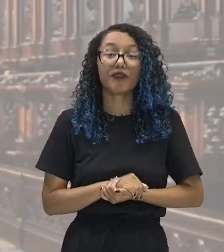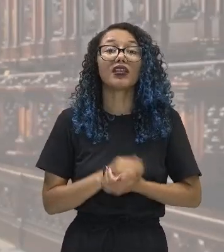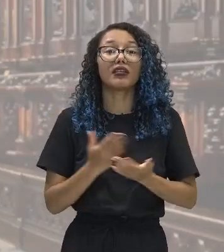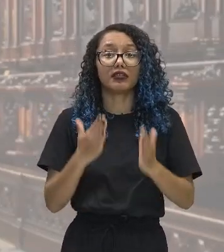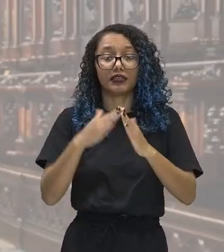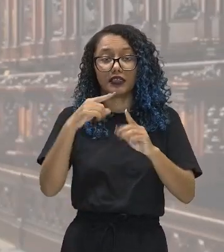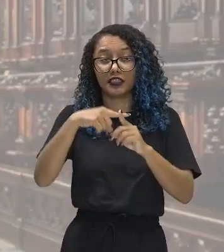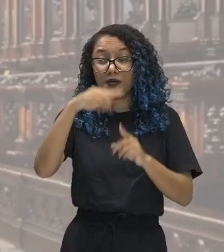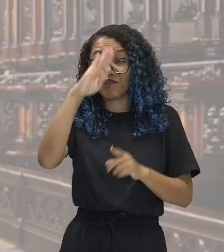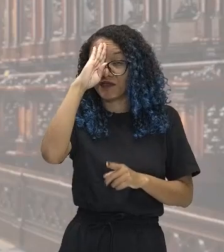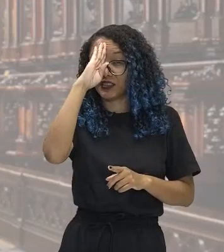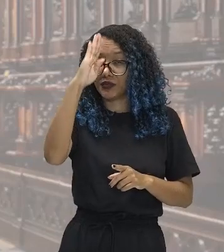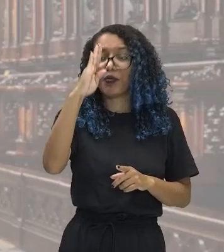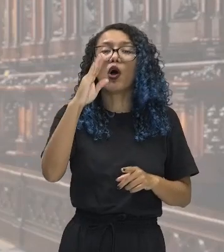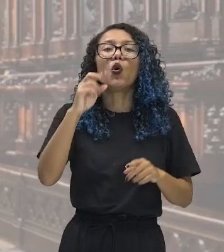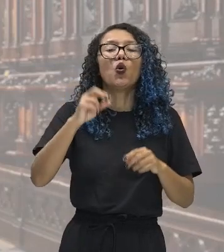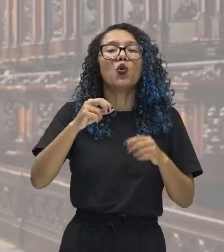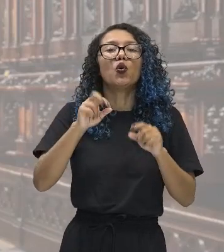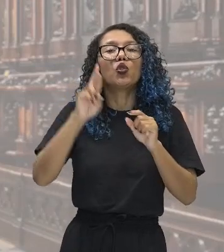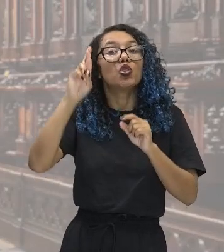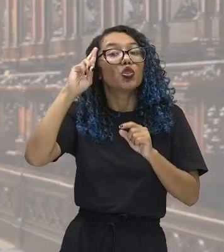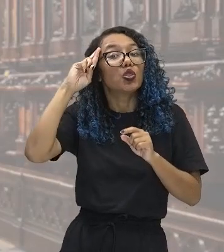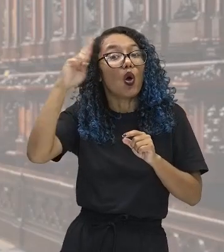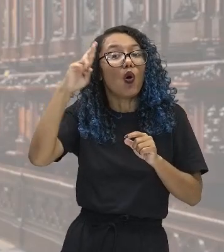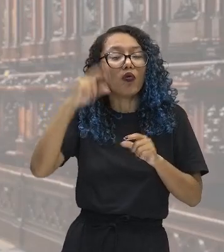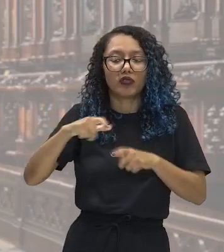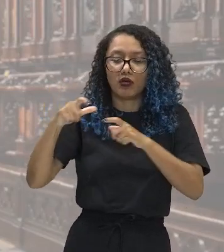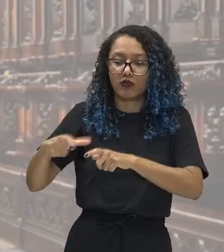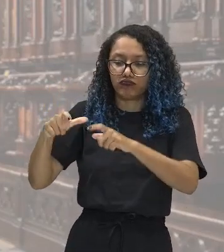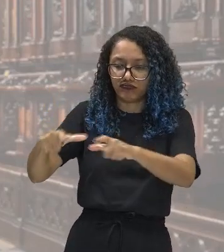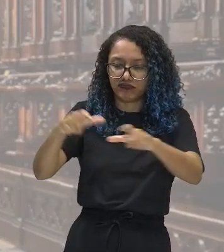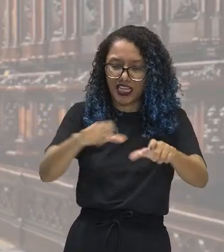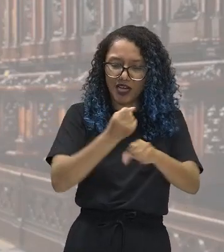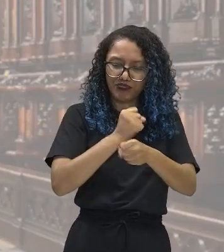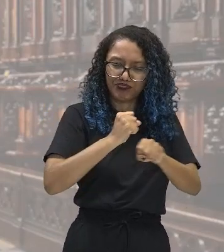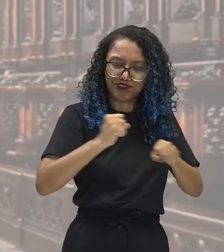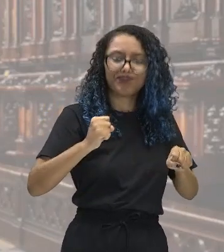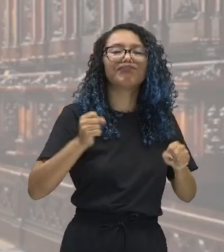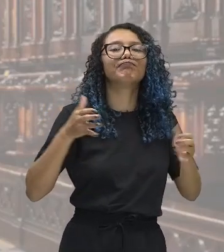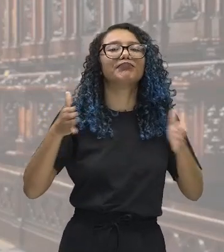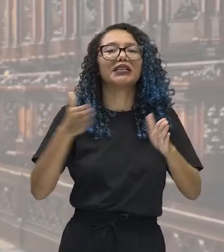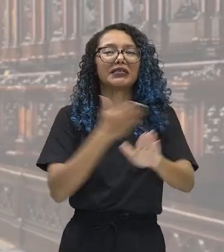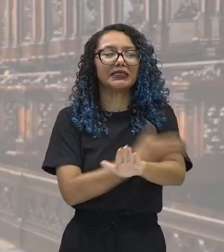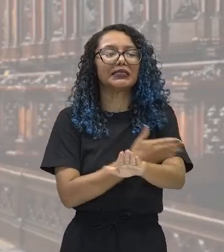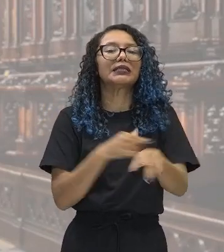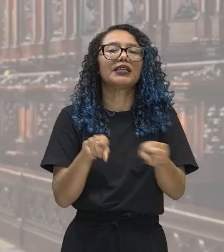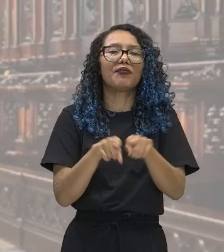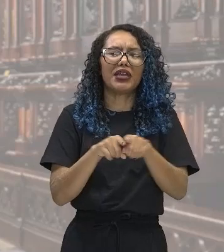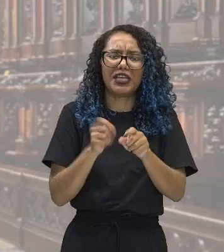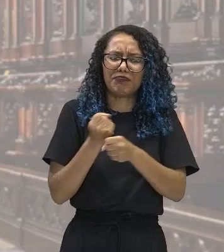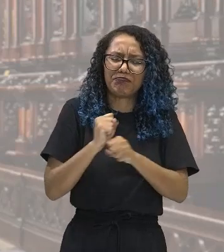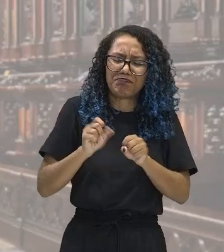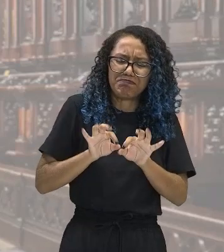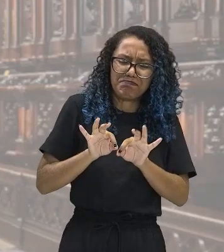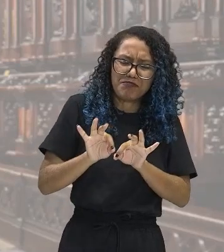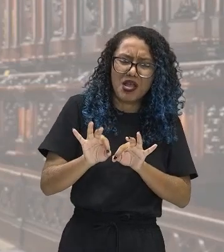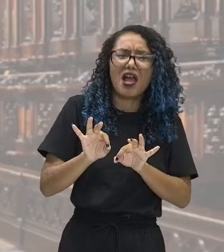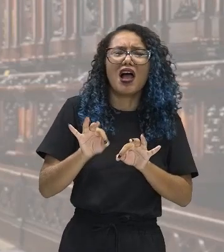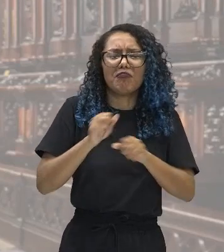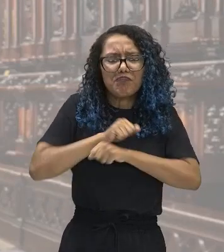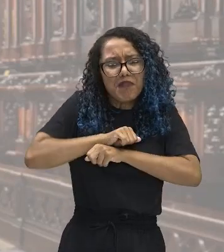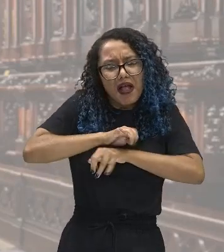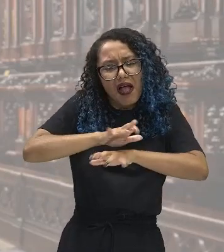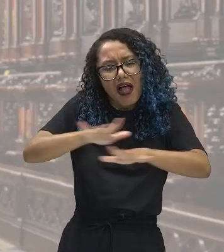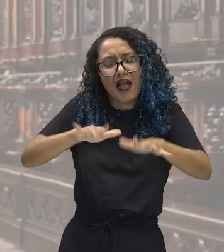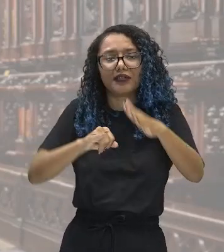principal detentora de terras, né, dentro do período medieval. E sua expansão como instituição,